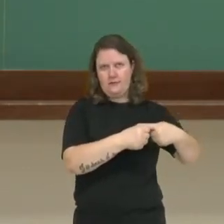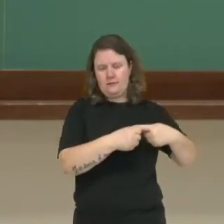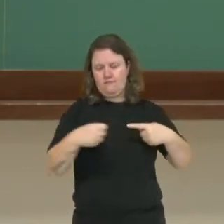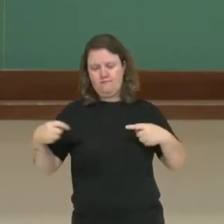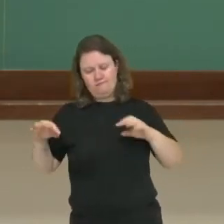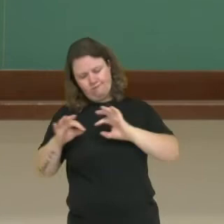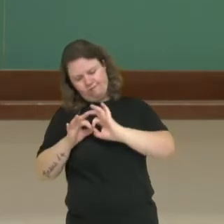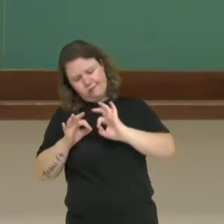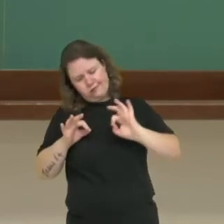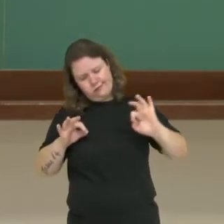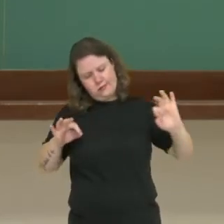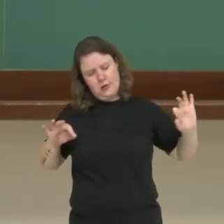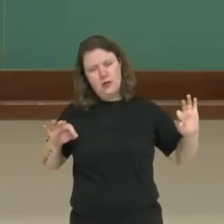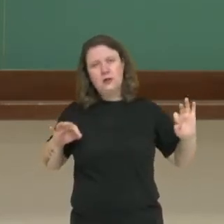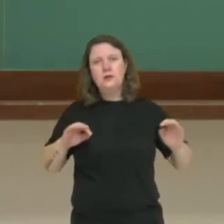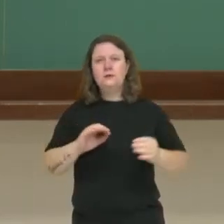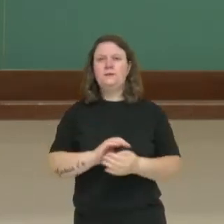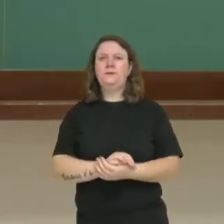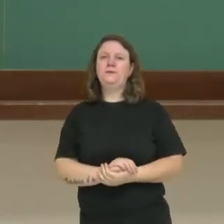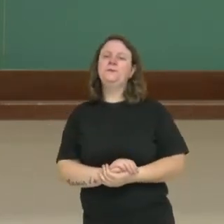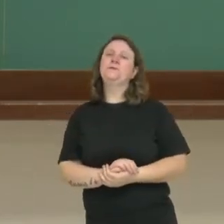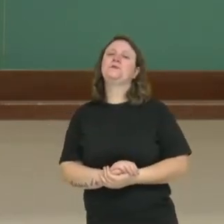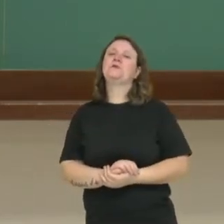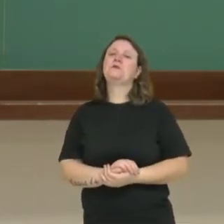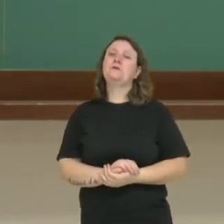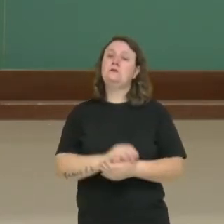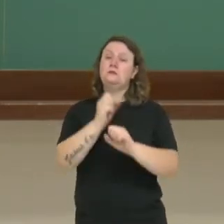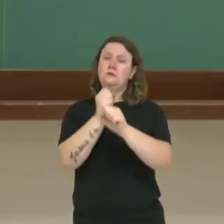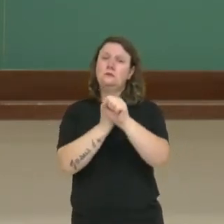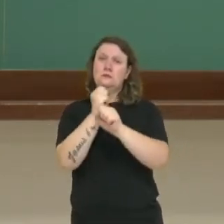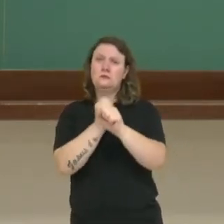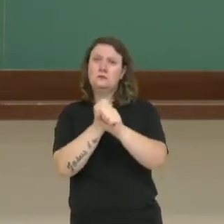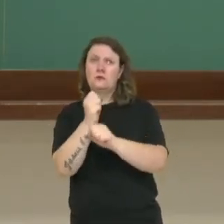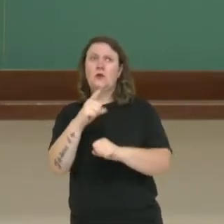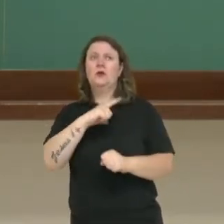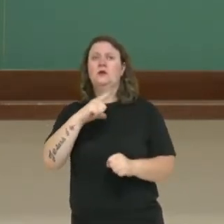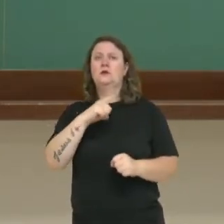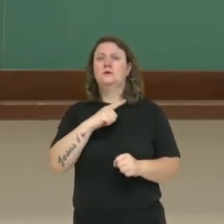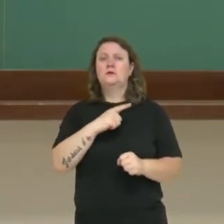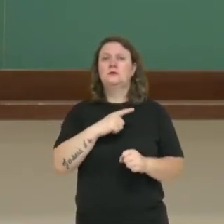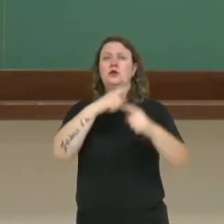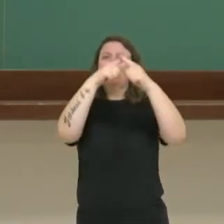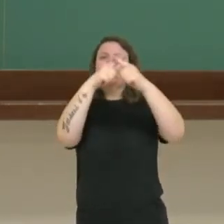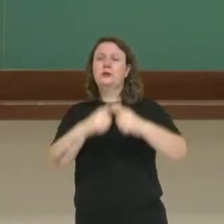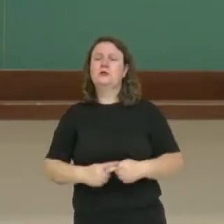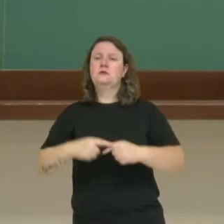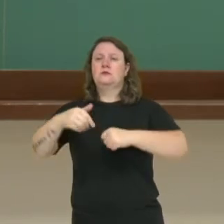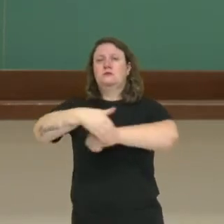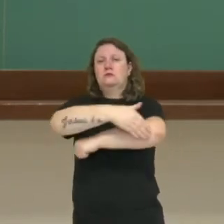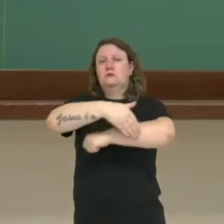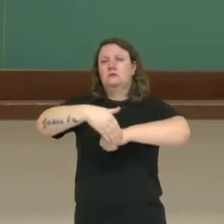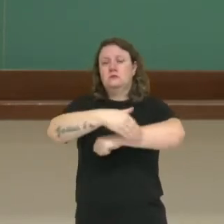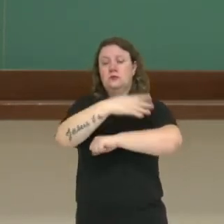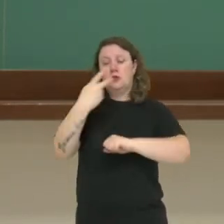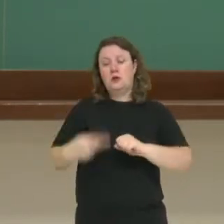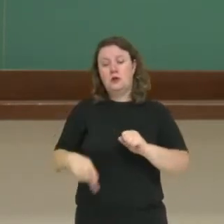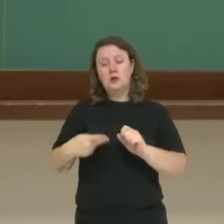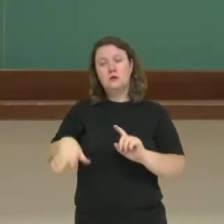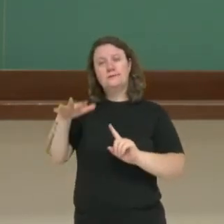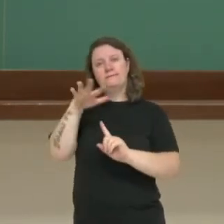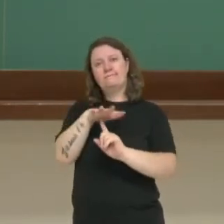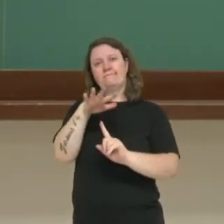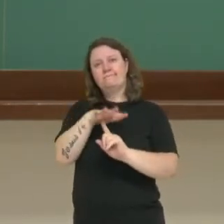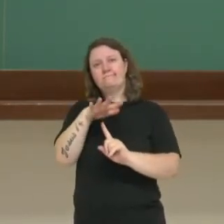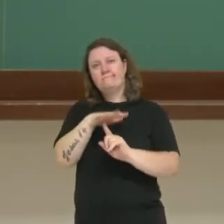outra cidade, né? Há alguns anos atrás nós tivemos aí algumas competições de estrada aqui no Paraná. Inclusive teve